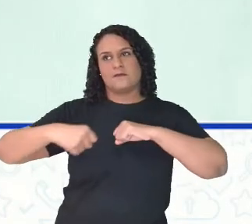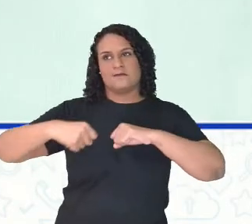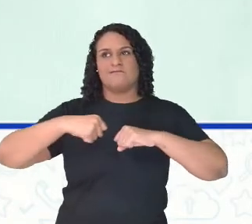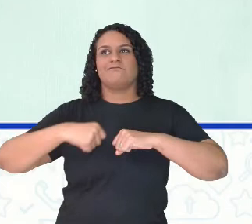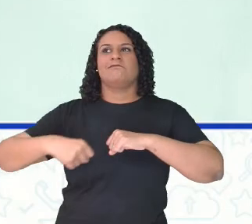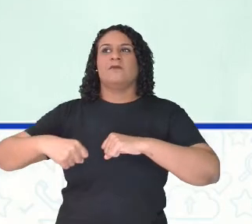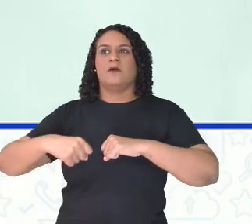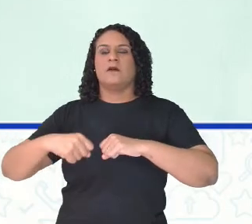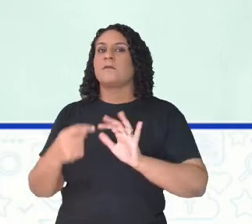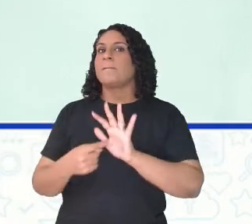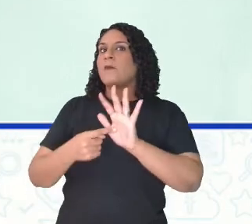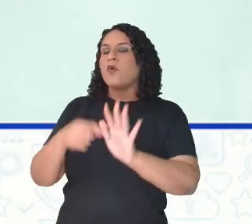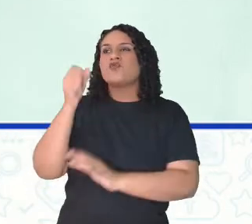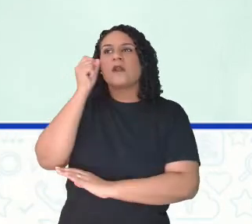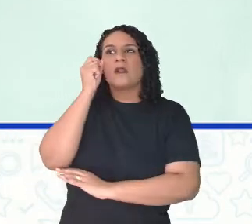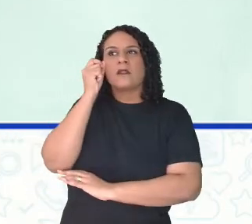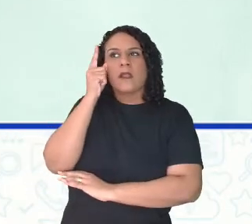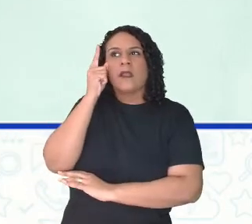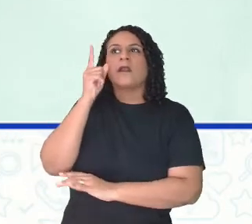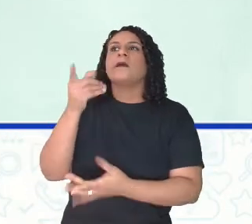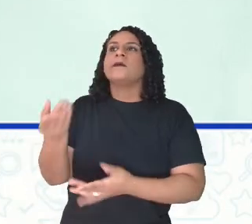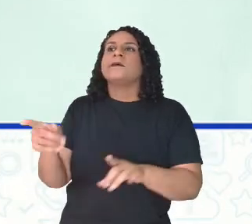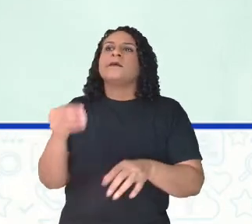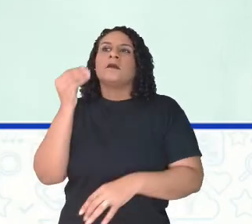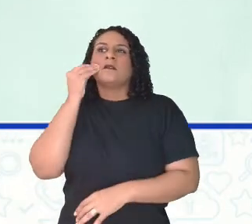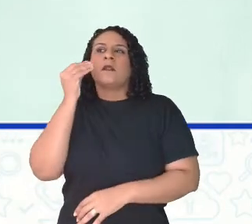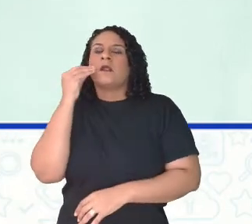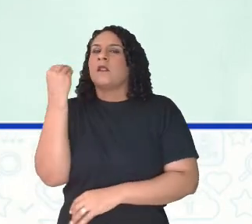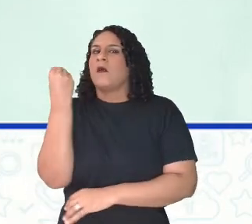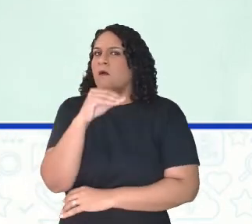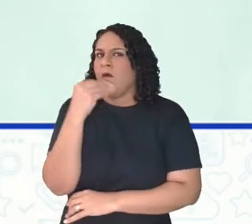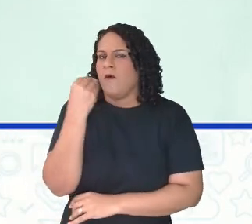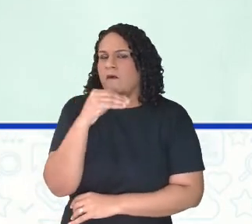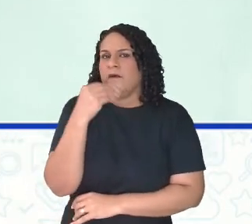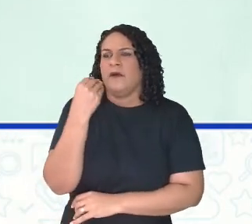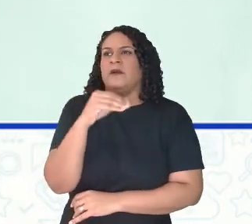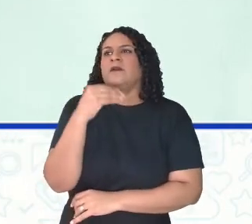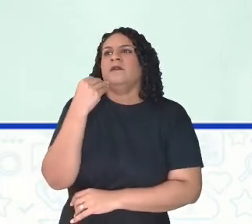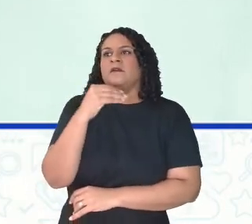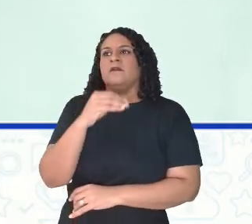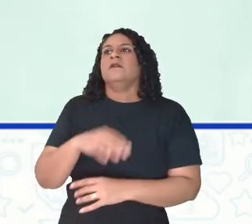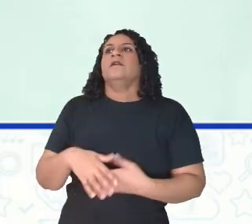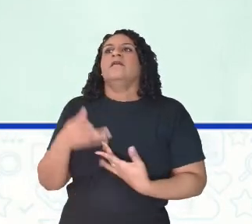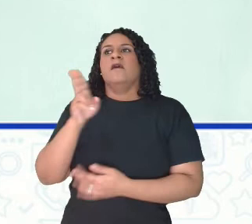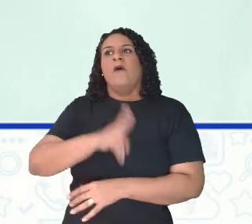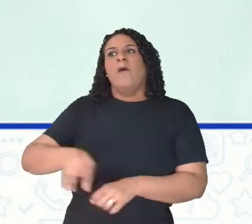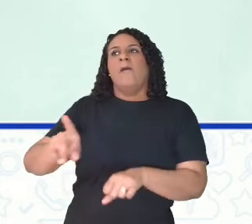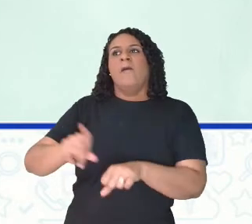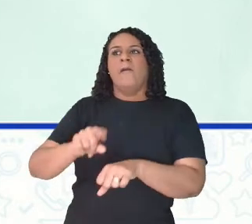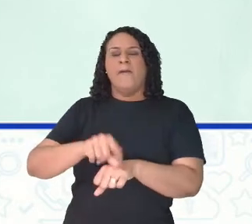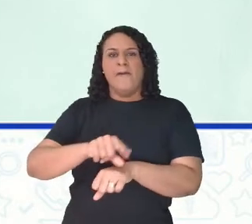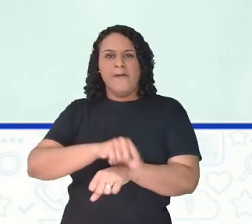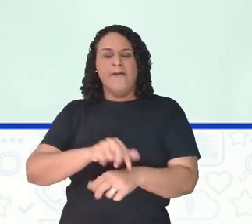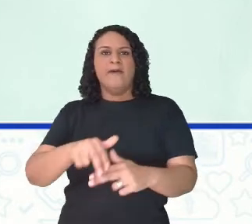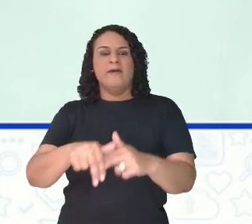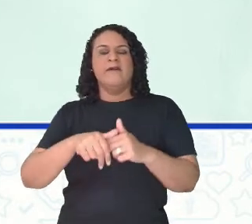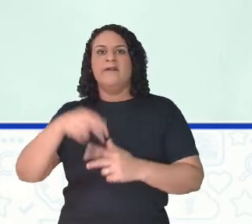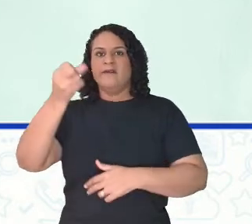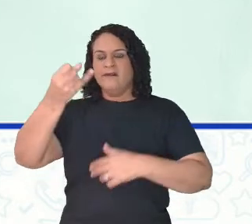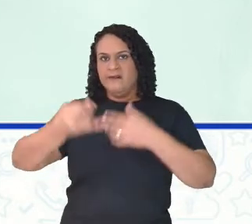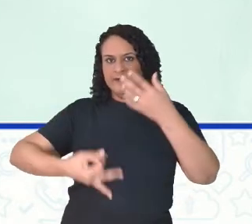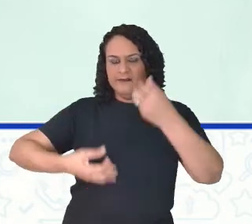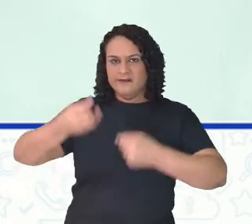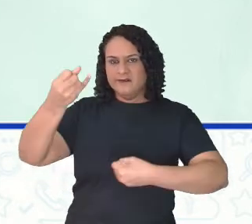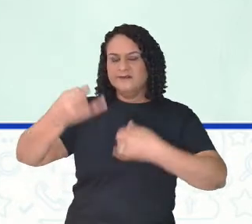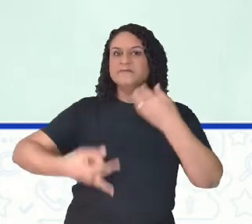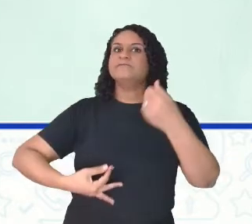aqui, né, expõem suas ideias e tenta convencer os interlocutores, fazendo uso de argumentos, razões e